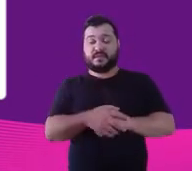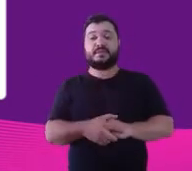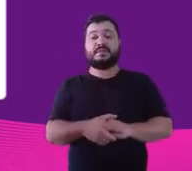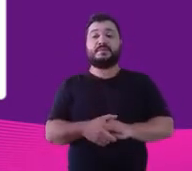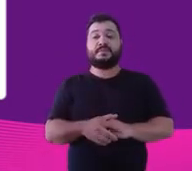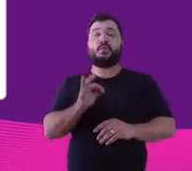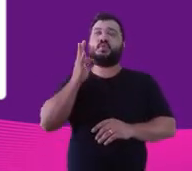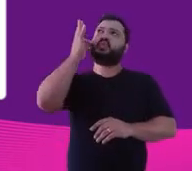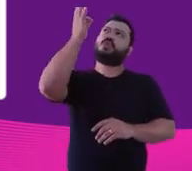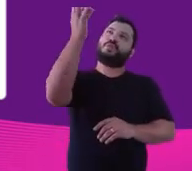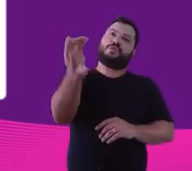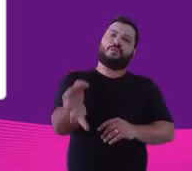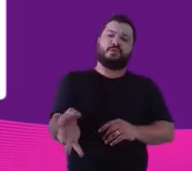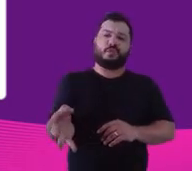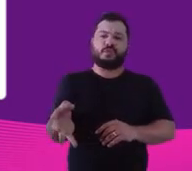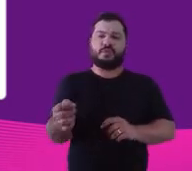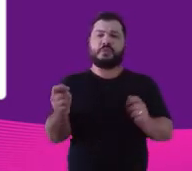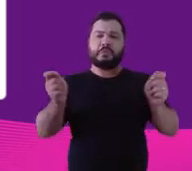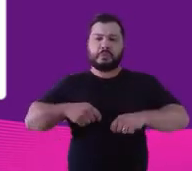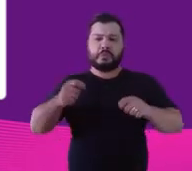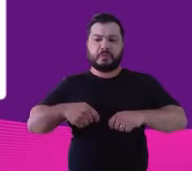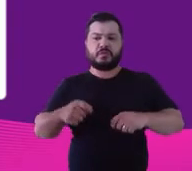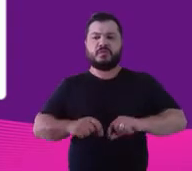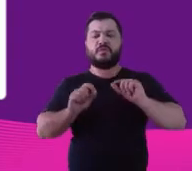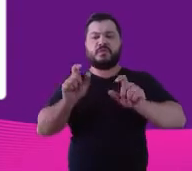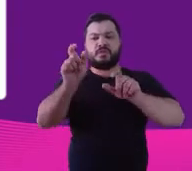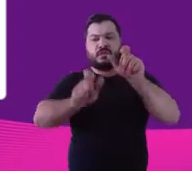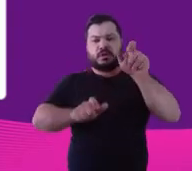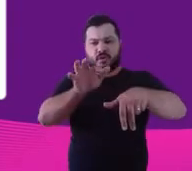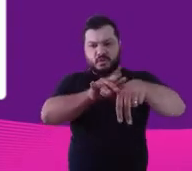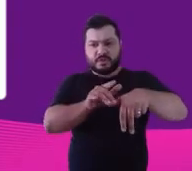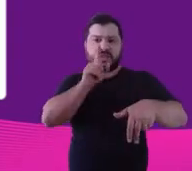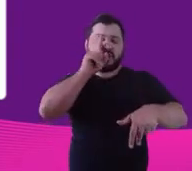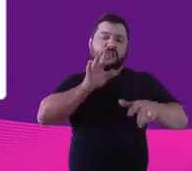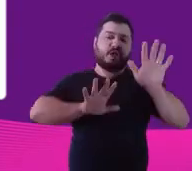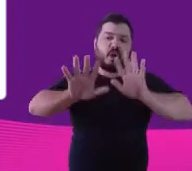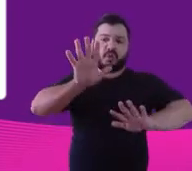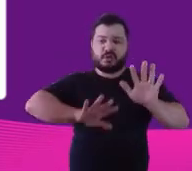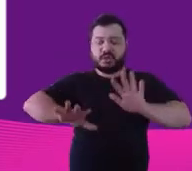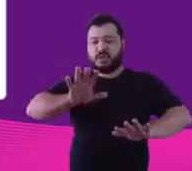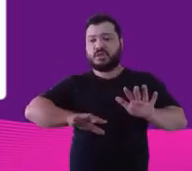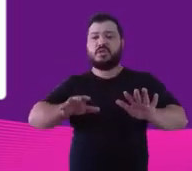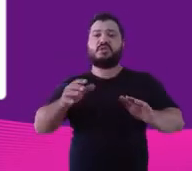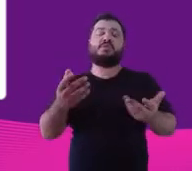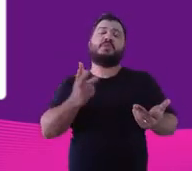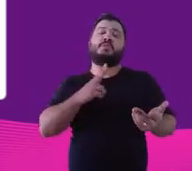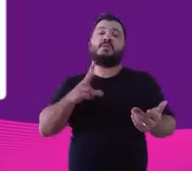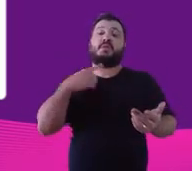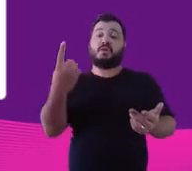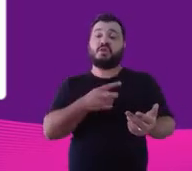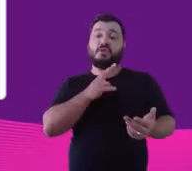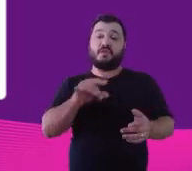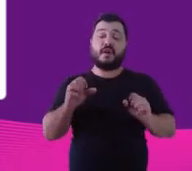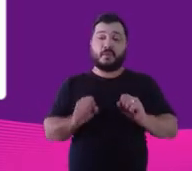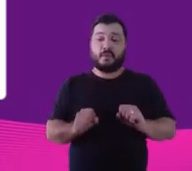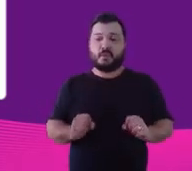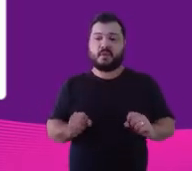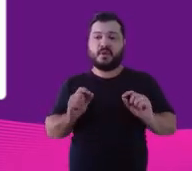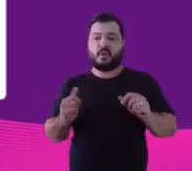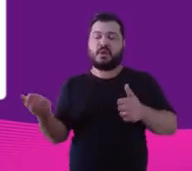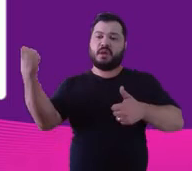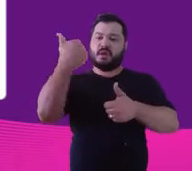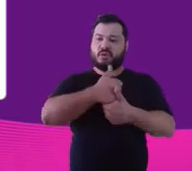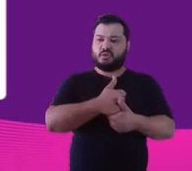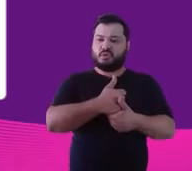do Futuro o sinal fechar para os pacientes de alto risco sou GNR o Palito a gente vai podia era